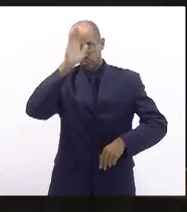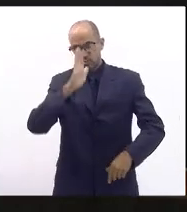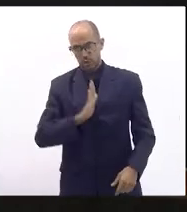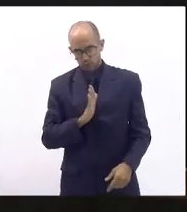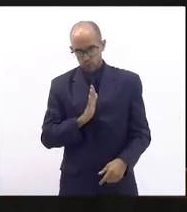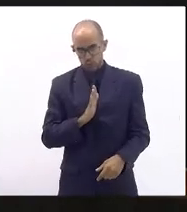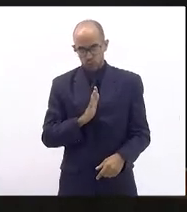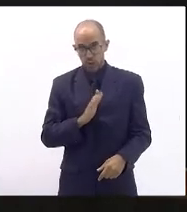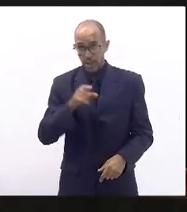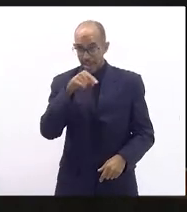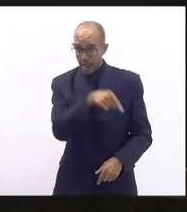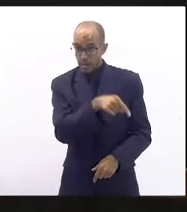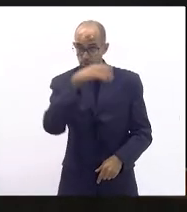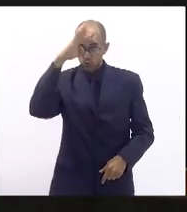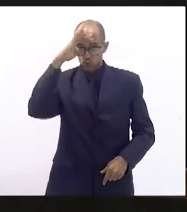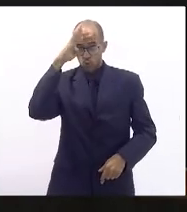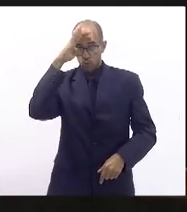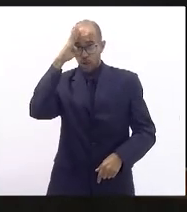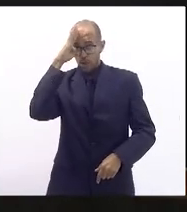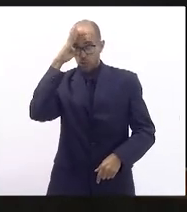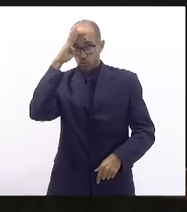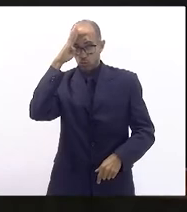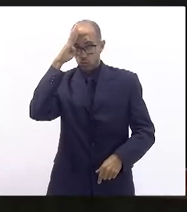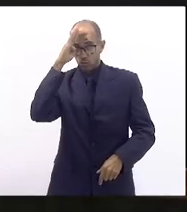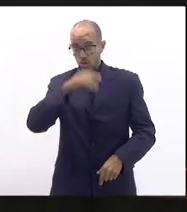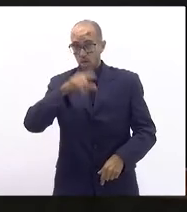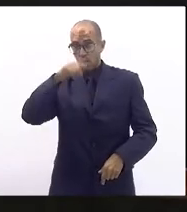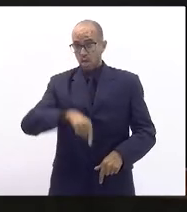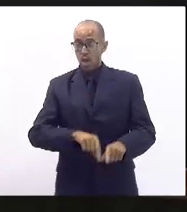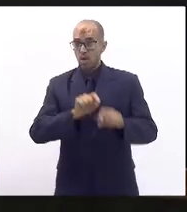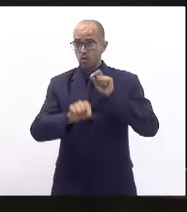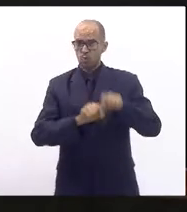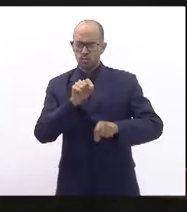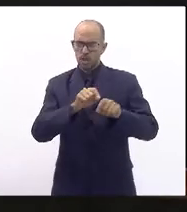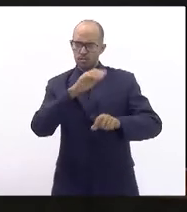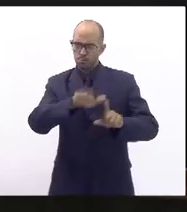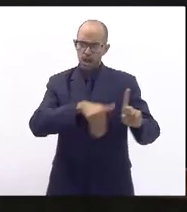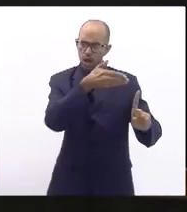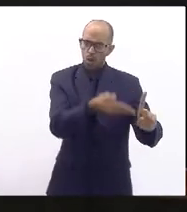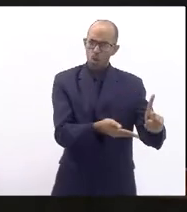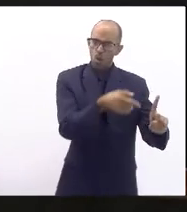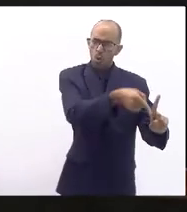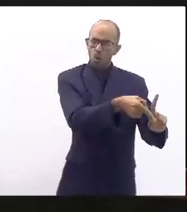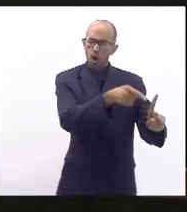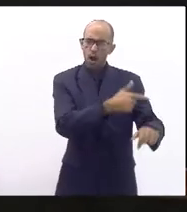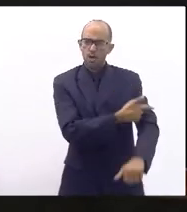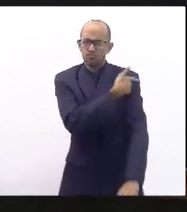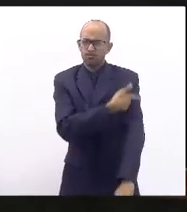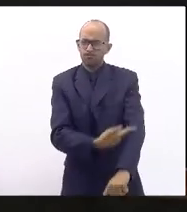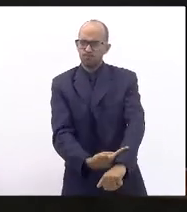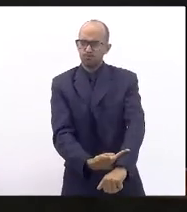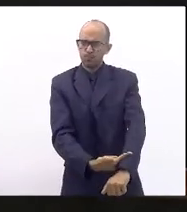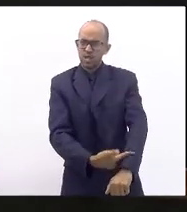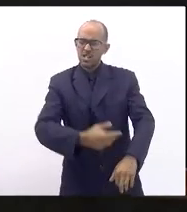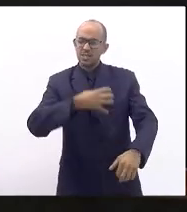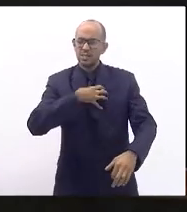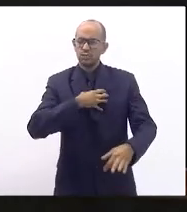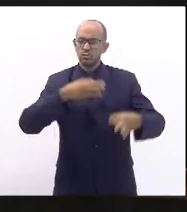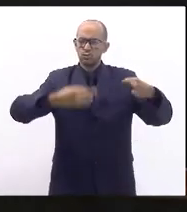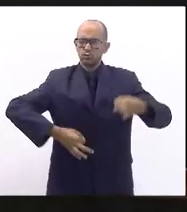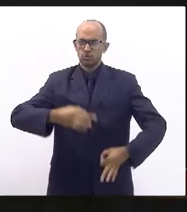esse soldado brasileiro se pauta pela honradez honestidade e senso de